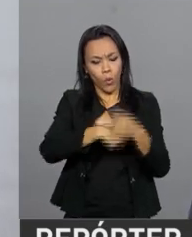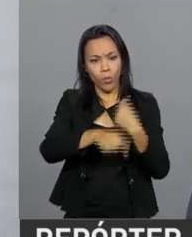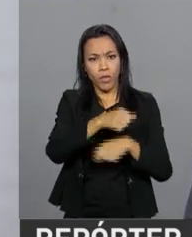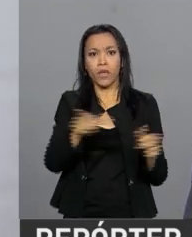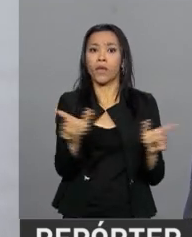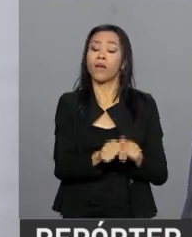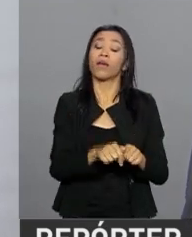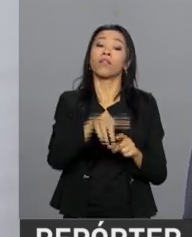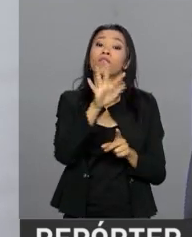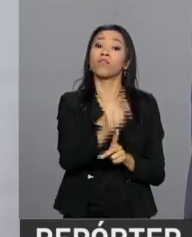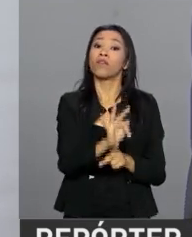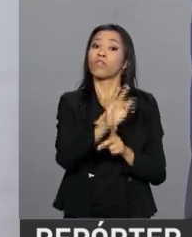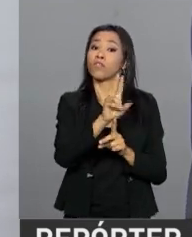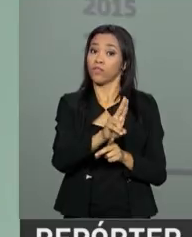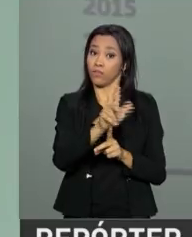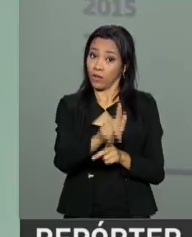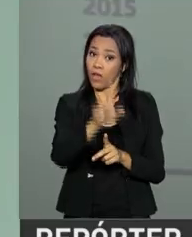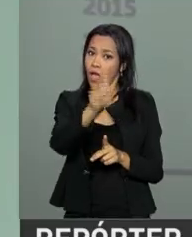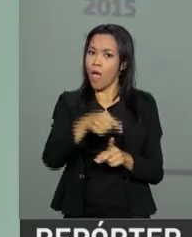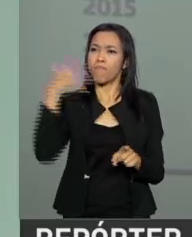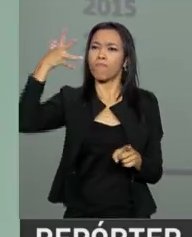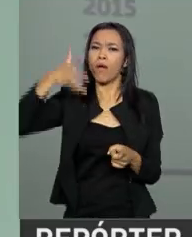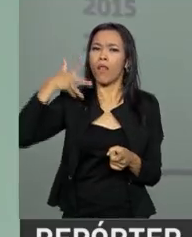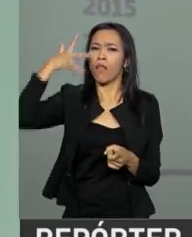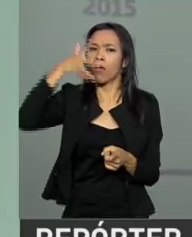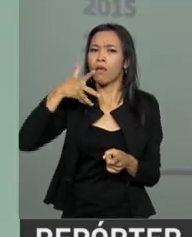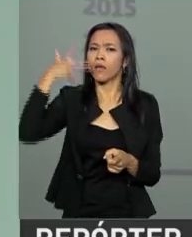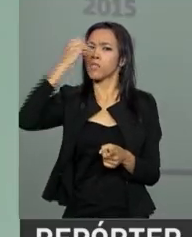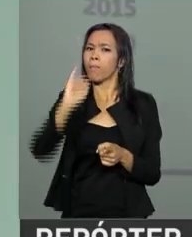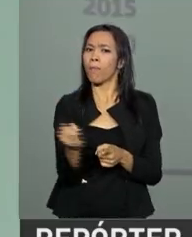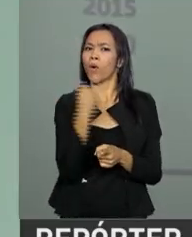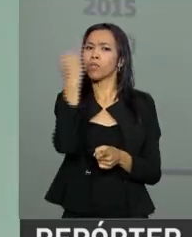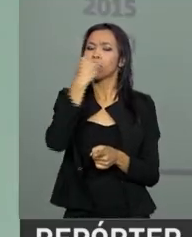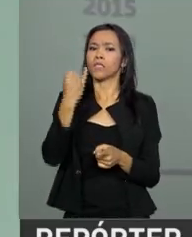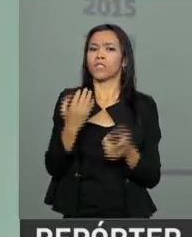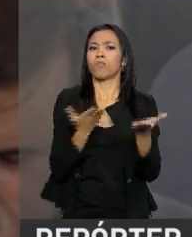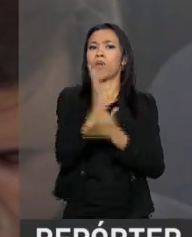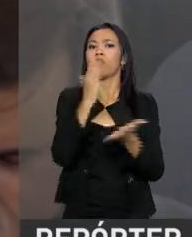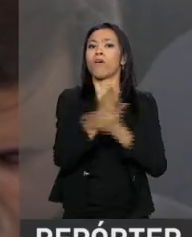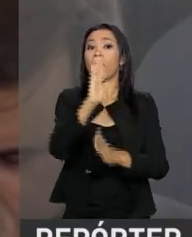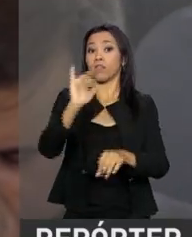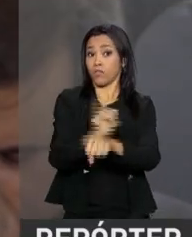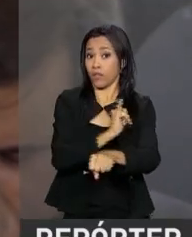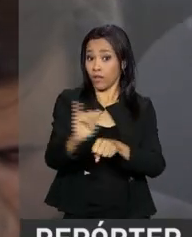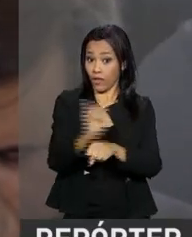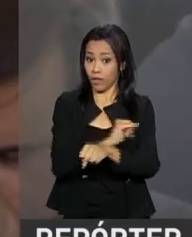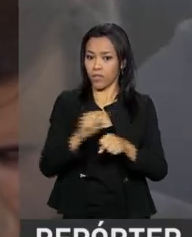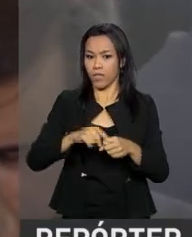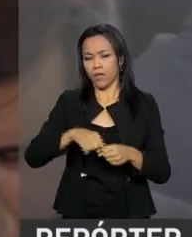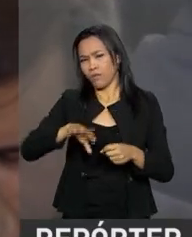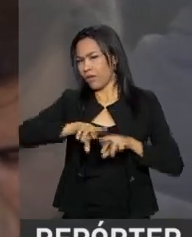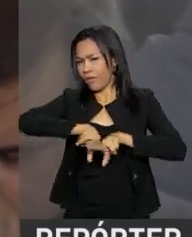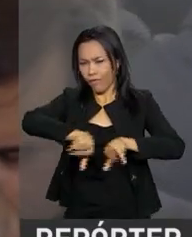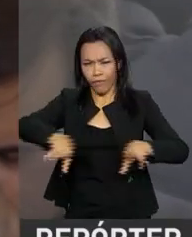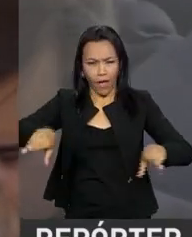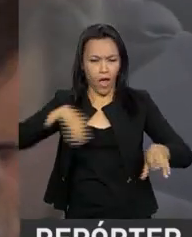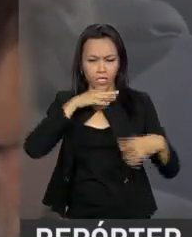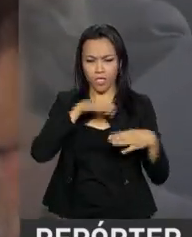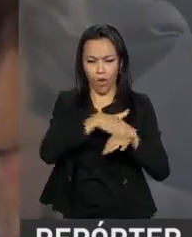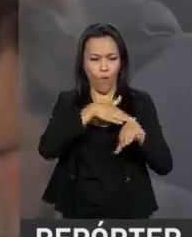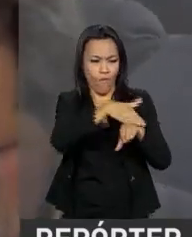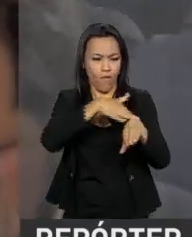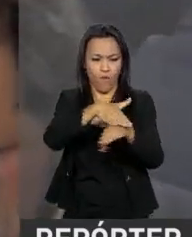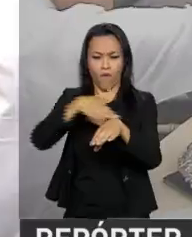Getúlio Vargas, fizeram a palestra sobre a importância da aprovação das medidas econômicas. No cardápio, muita conversa. Tudo